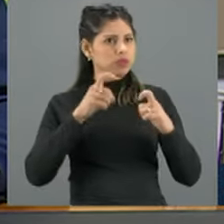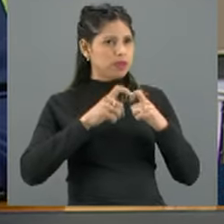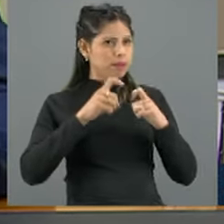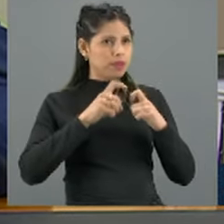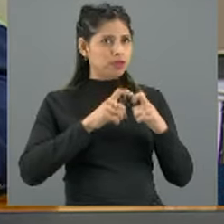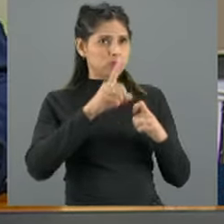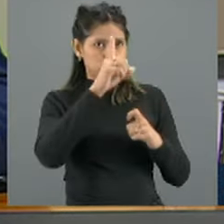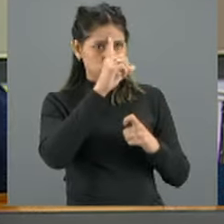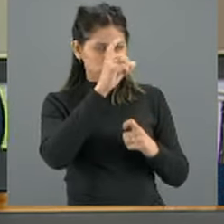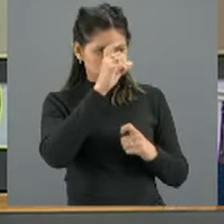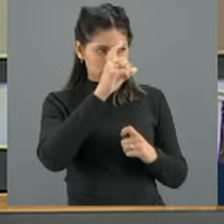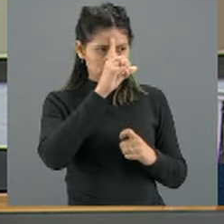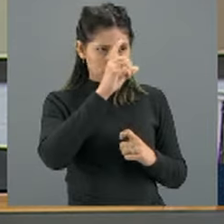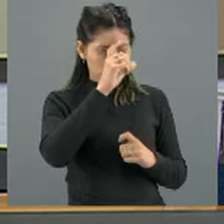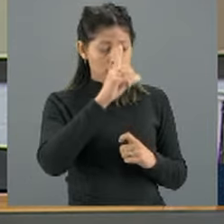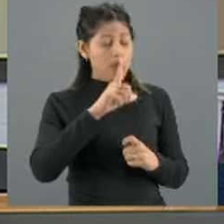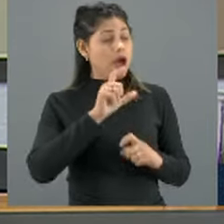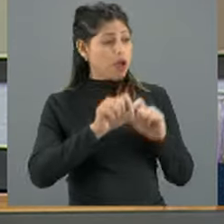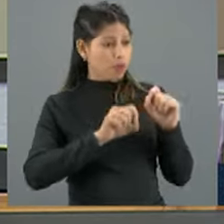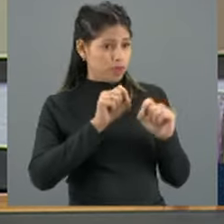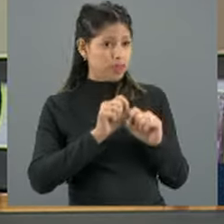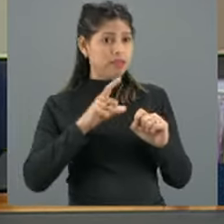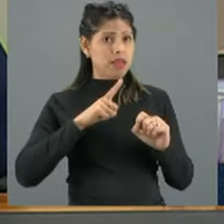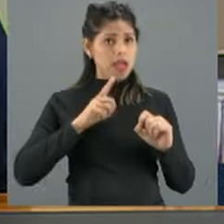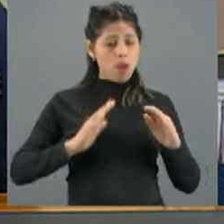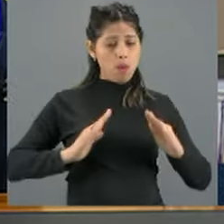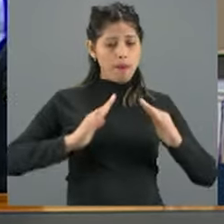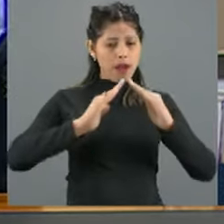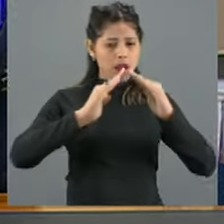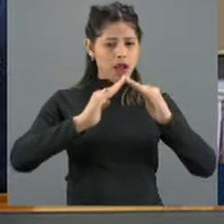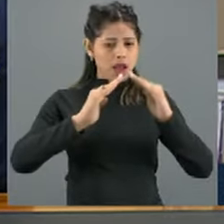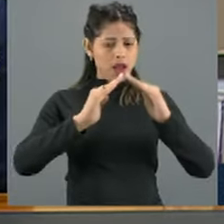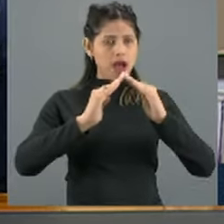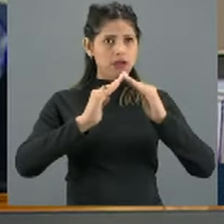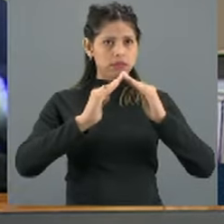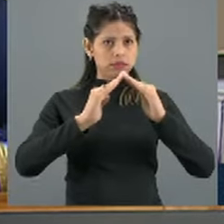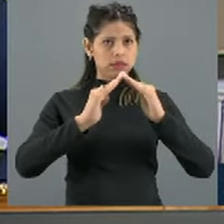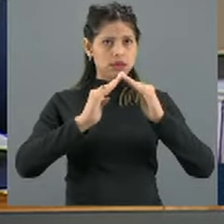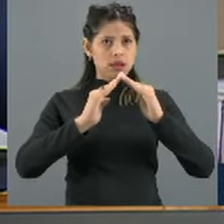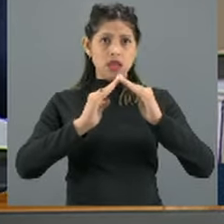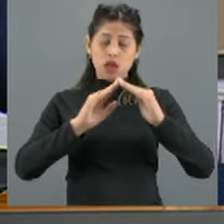tem a casa de saúde que acomoda os